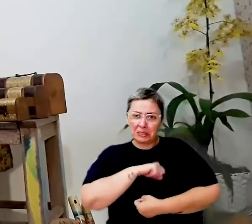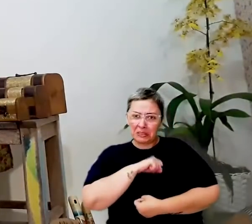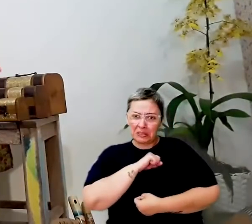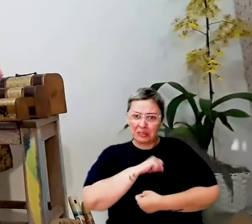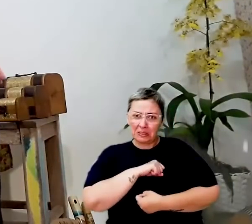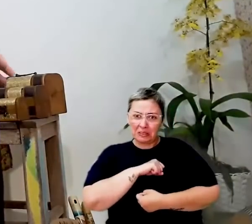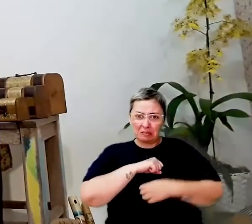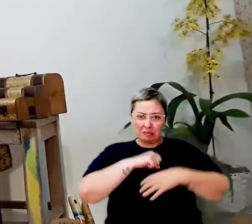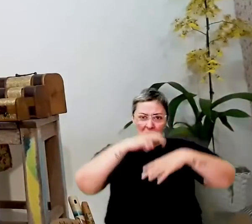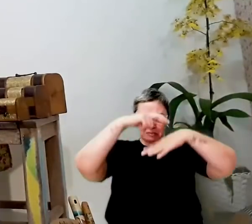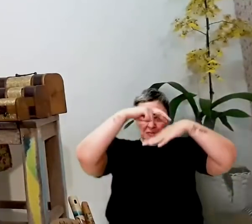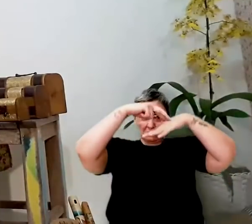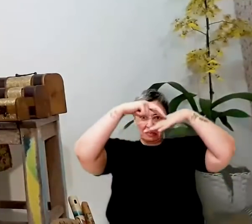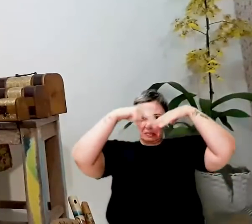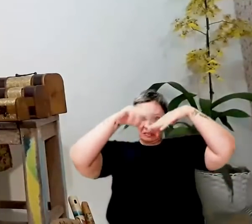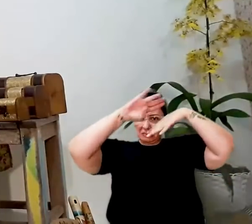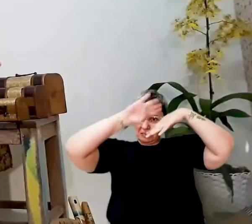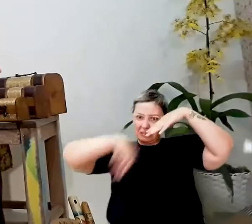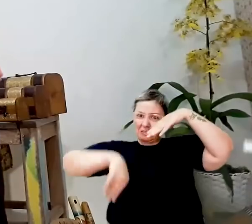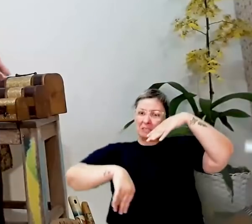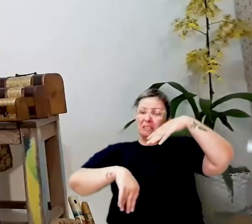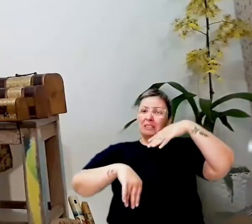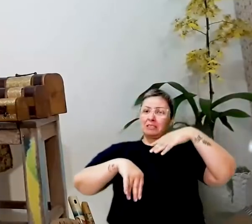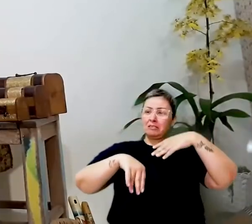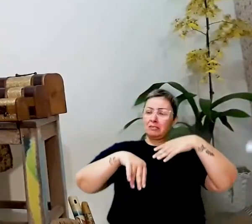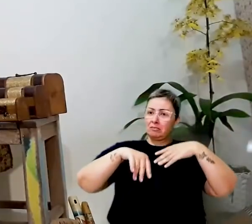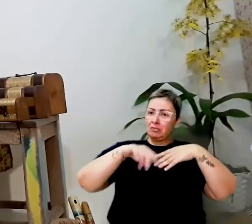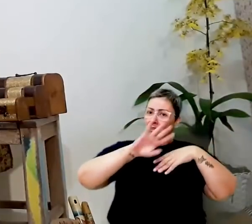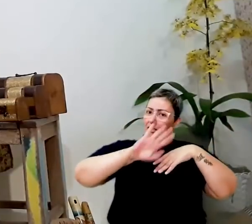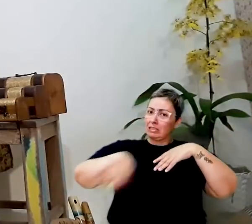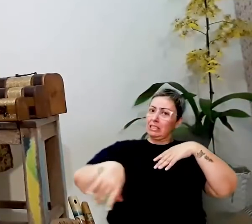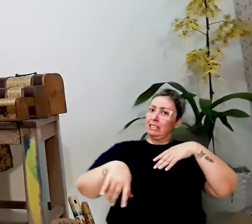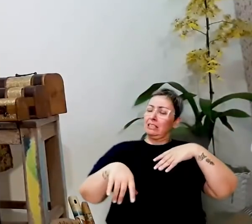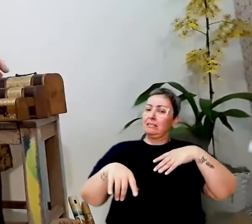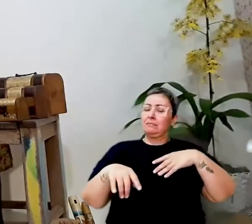Bicho papão sai de cima do